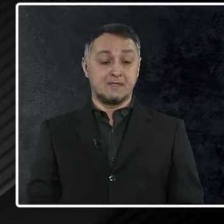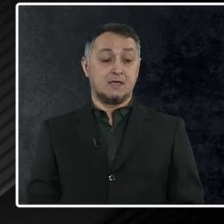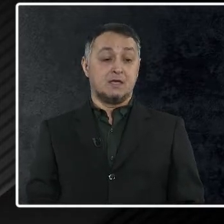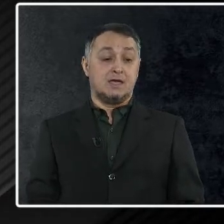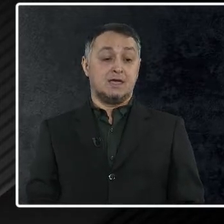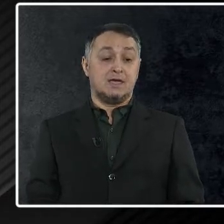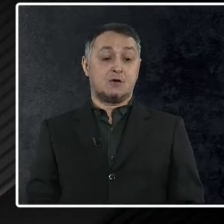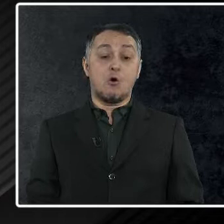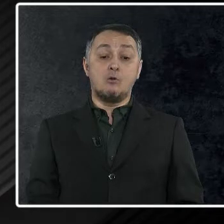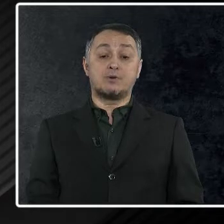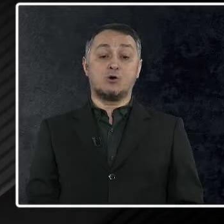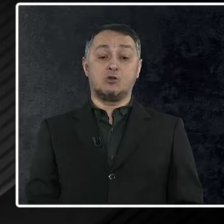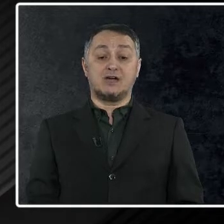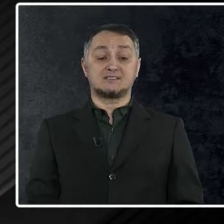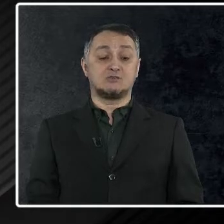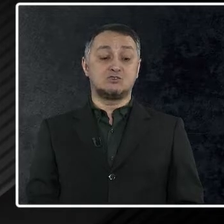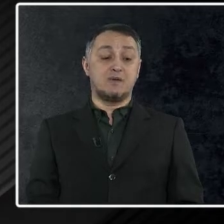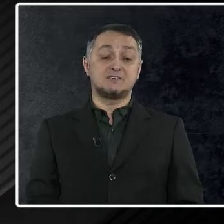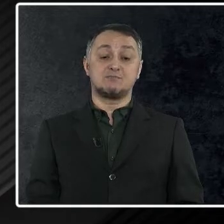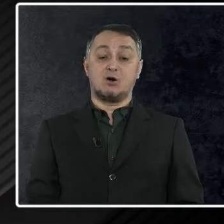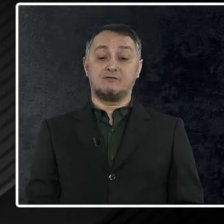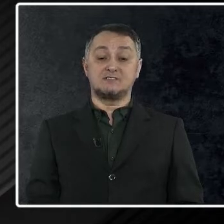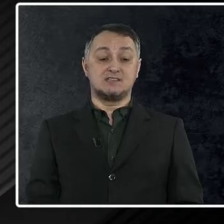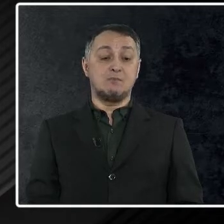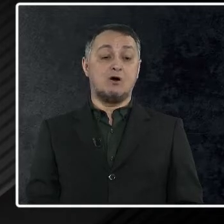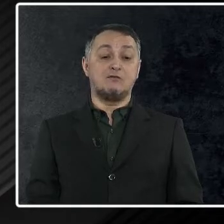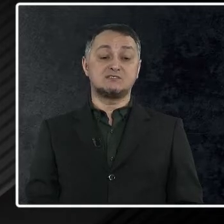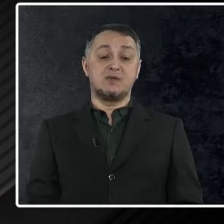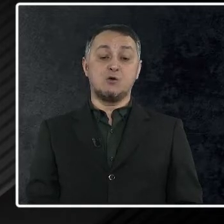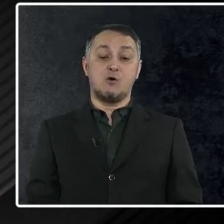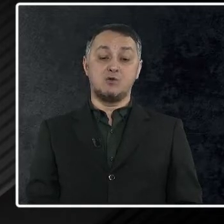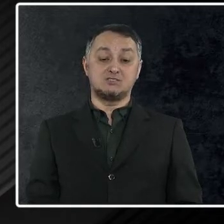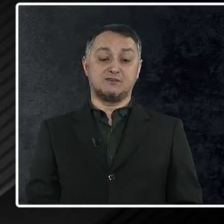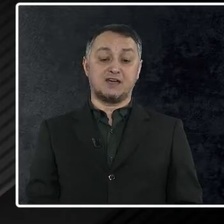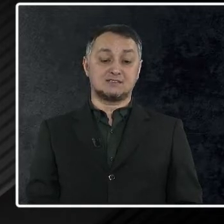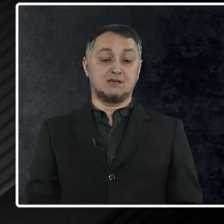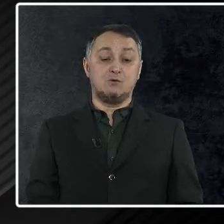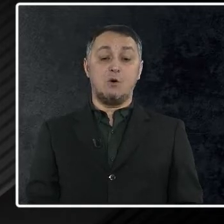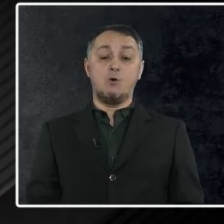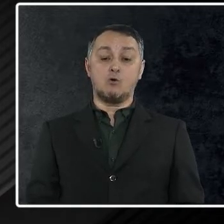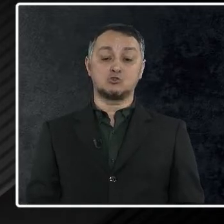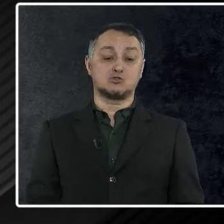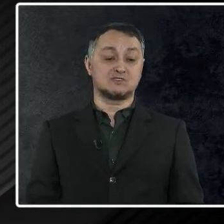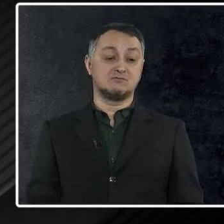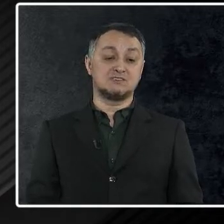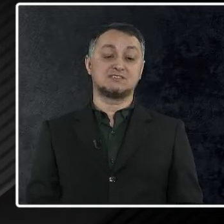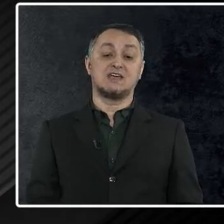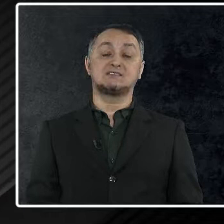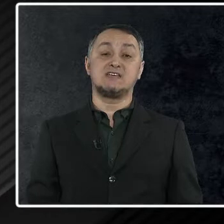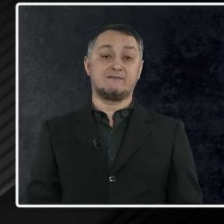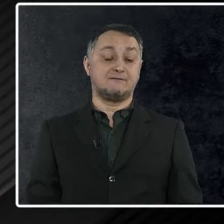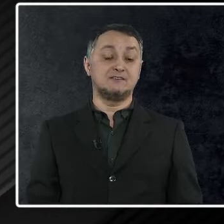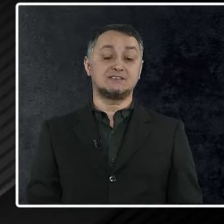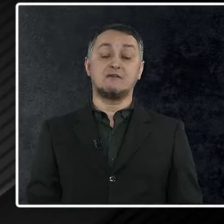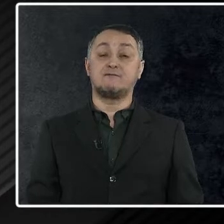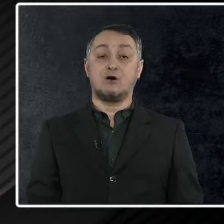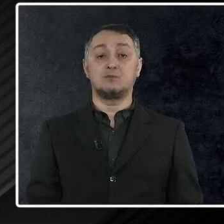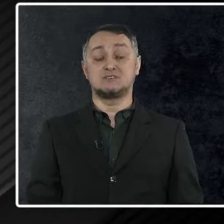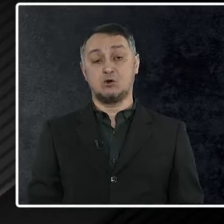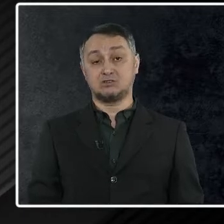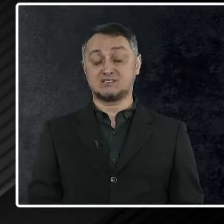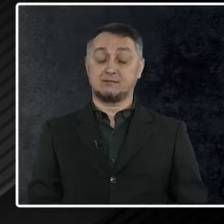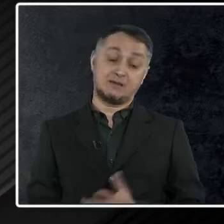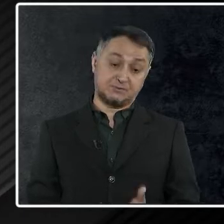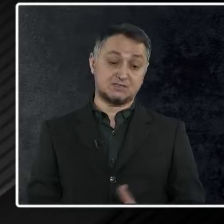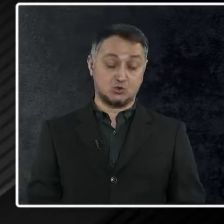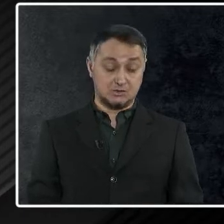9. Compra ou locação de bens móveis e imóveis, bem como edificação ou construção de sedes e afins, reformas